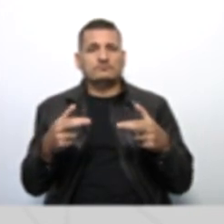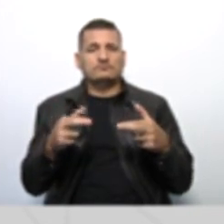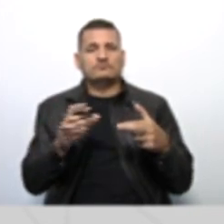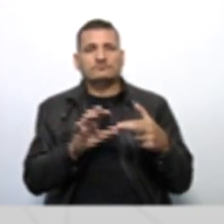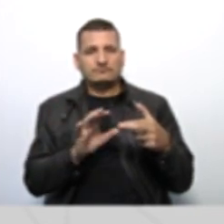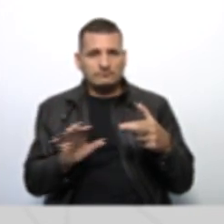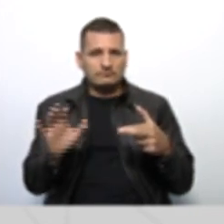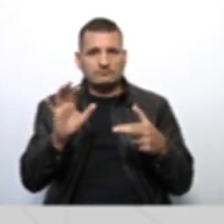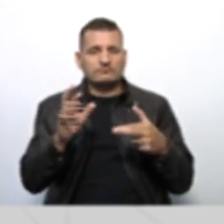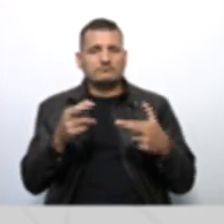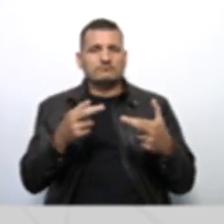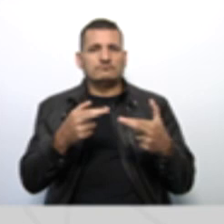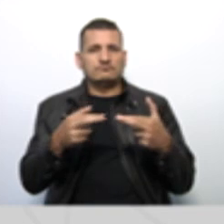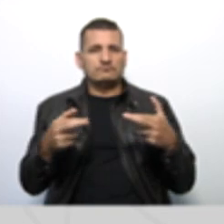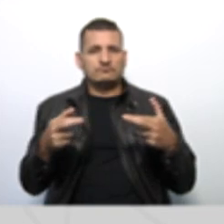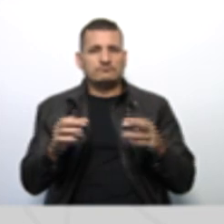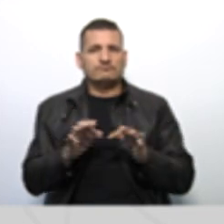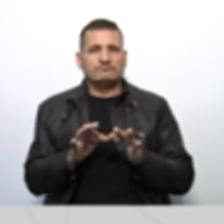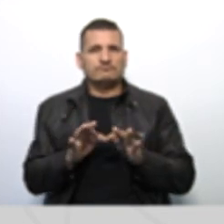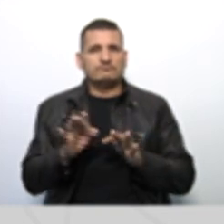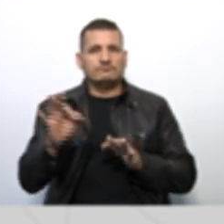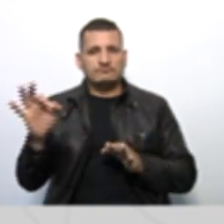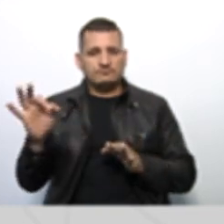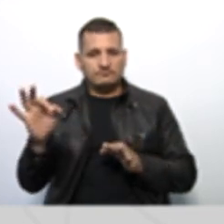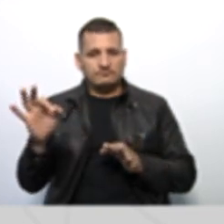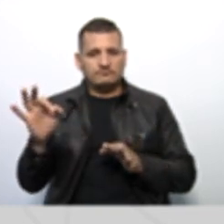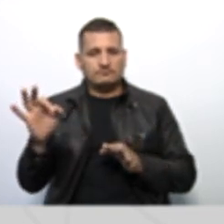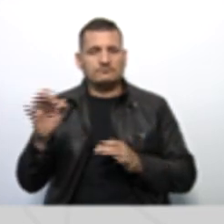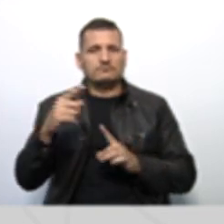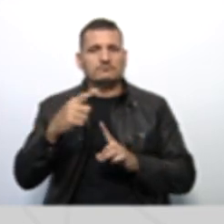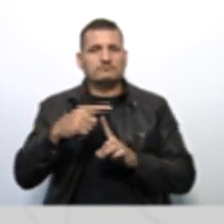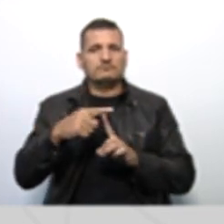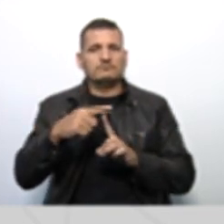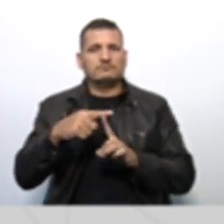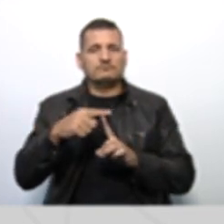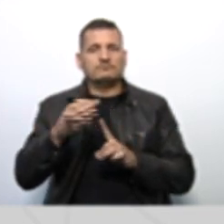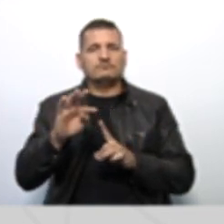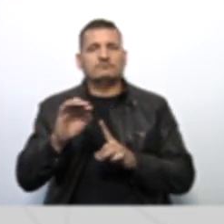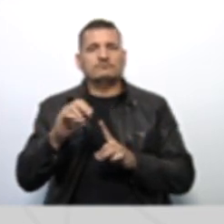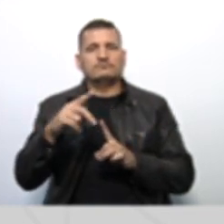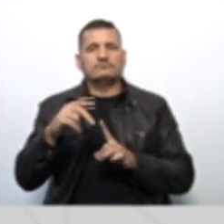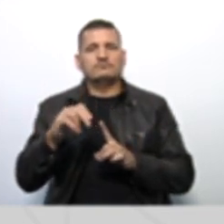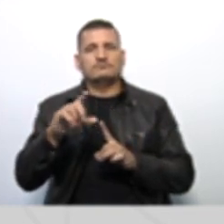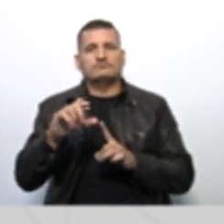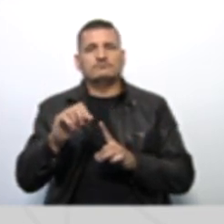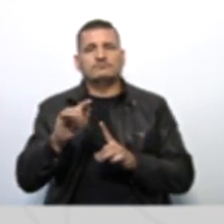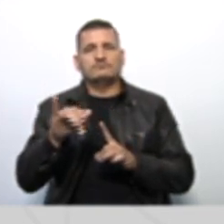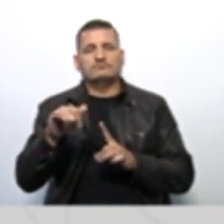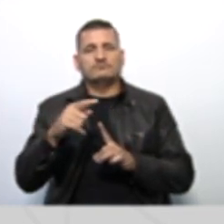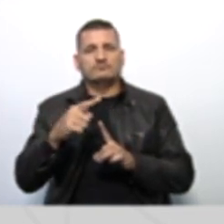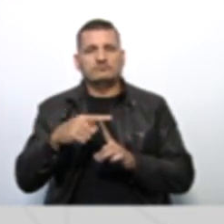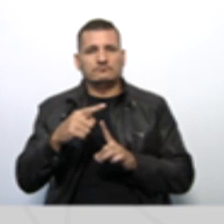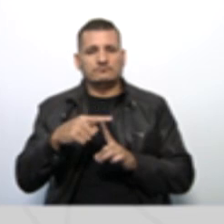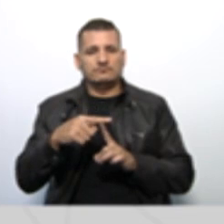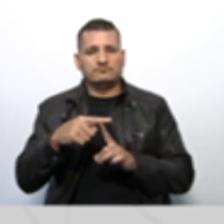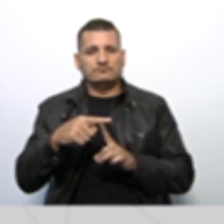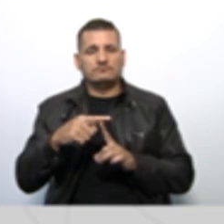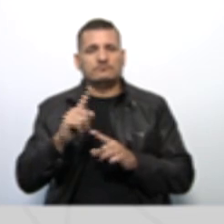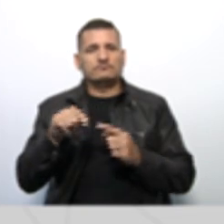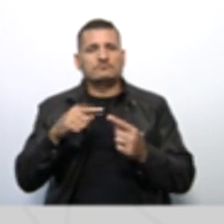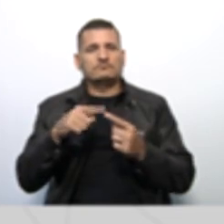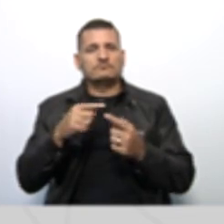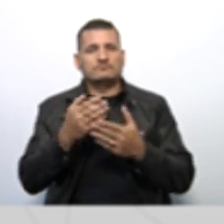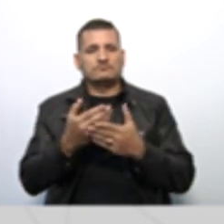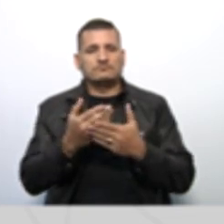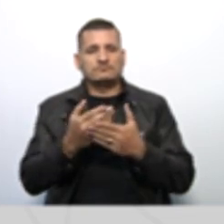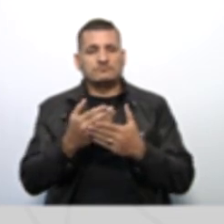distância e as topologias, ok? Objetivos da aula: assimilar os conceitos de rede,